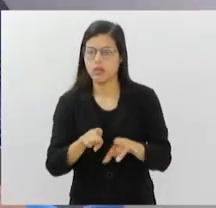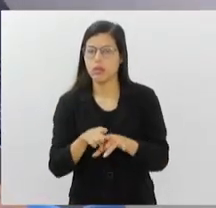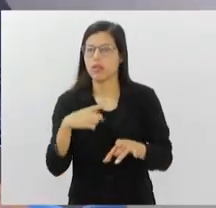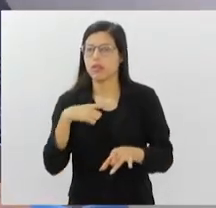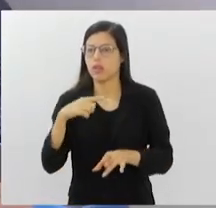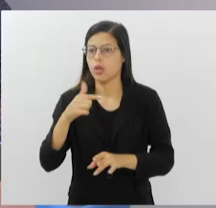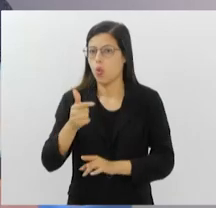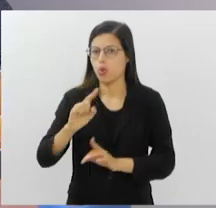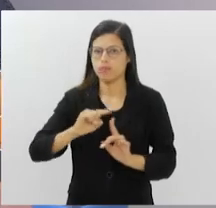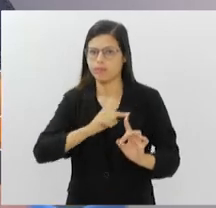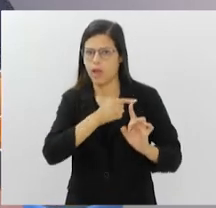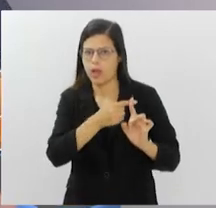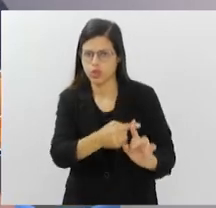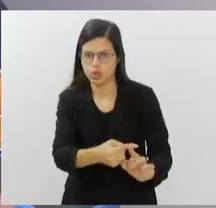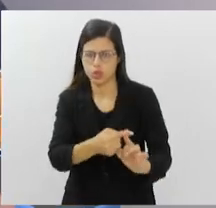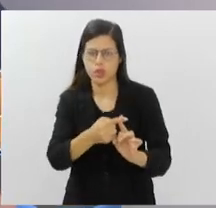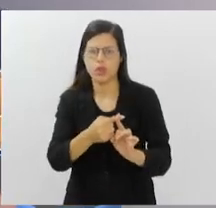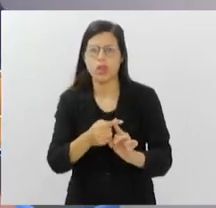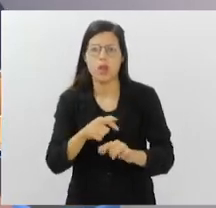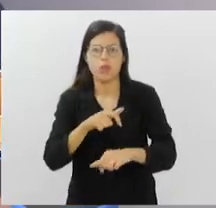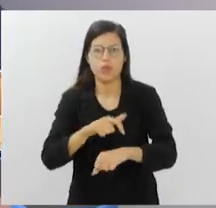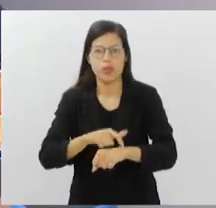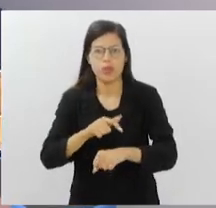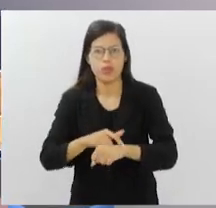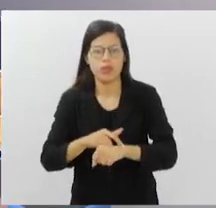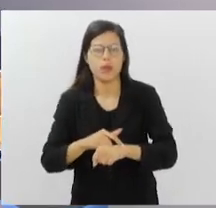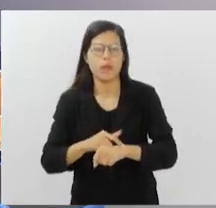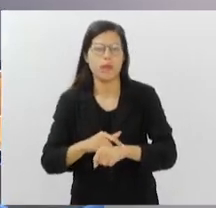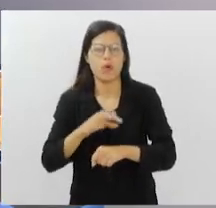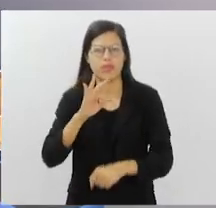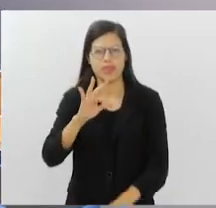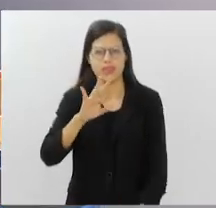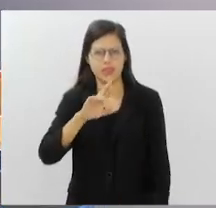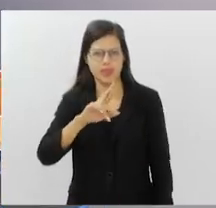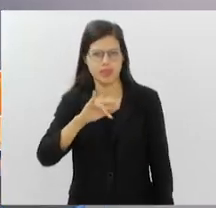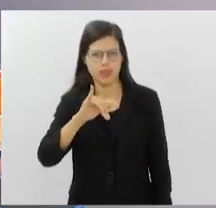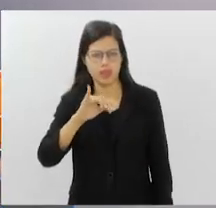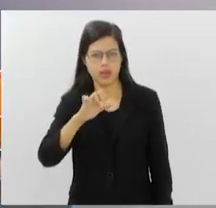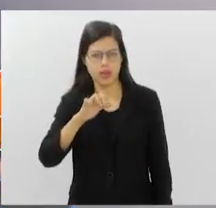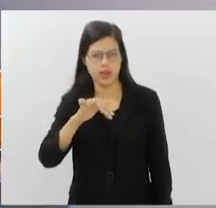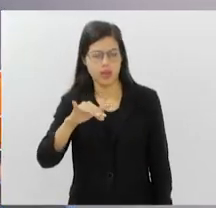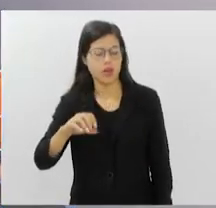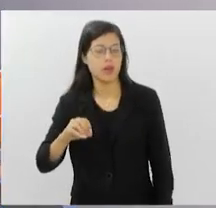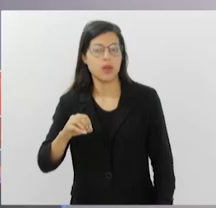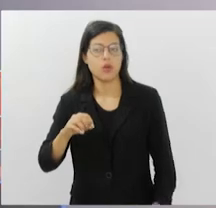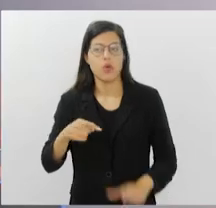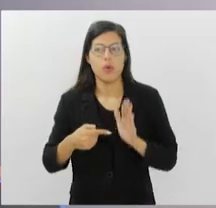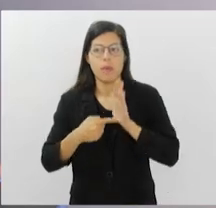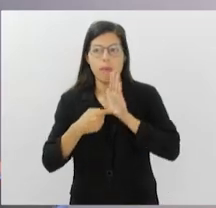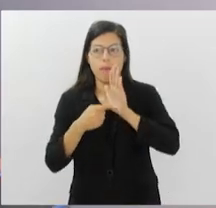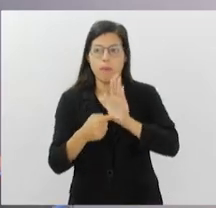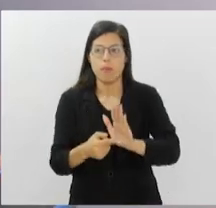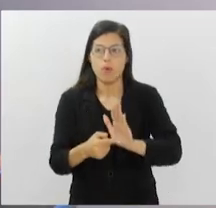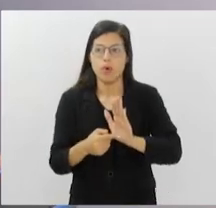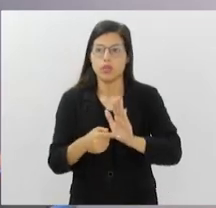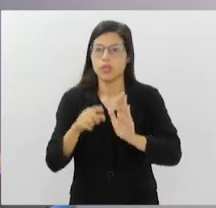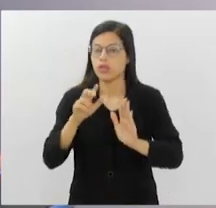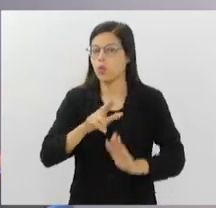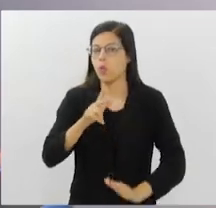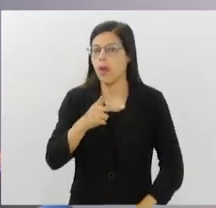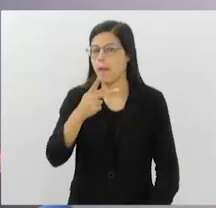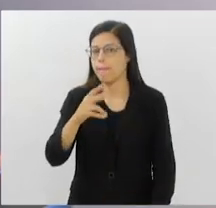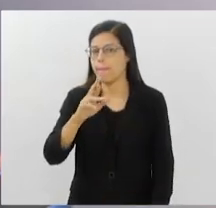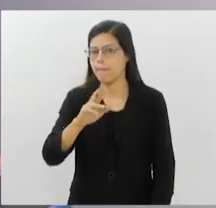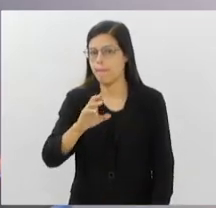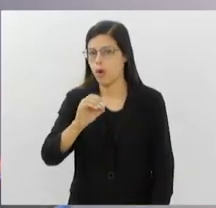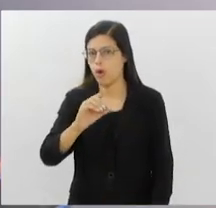chamada ATS, adicional tempo de serviço, que são os triênios. Isso aí caracteriza que ela não é prolabore, que se ela for prolabore, está havendo